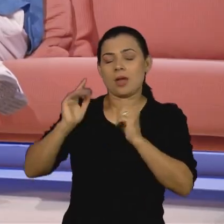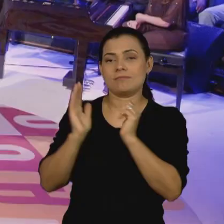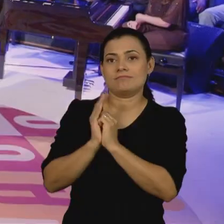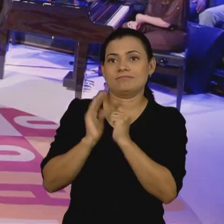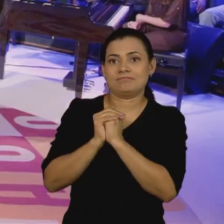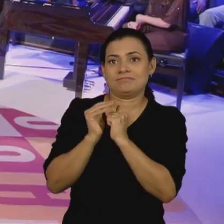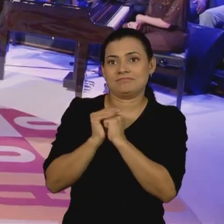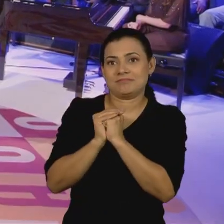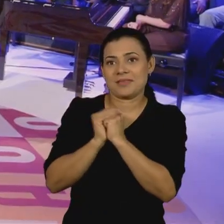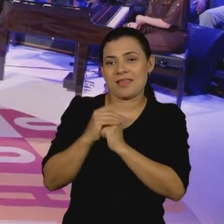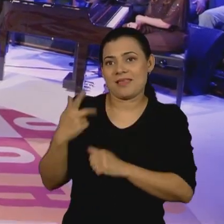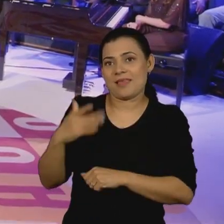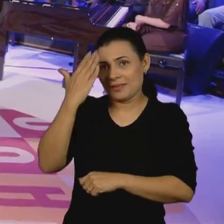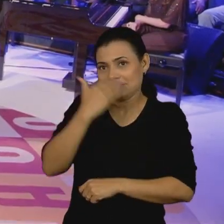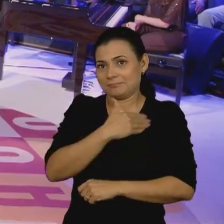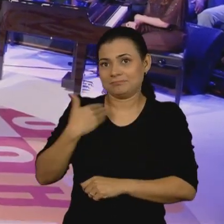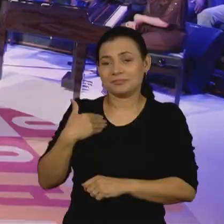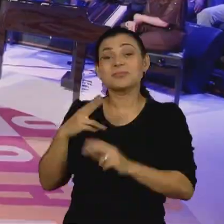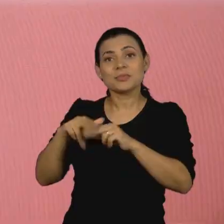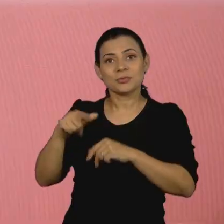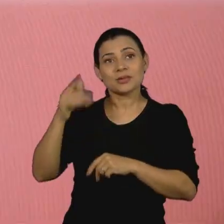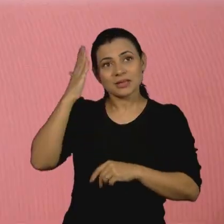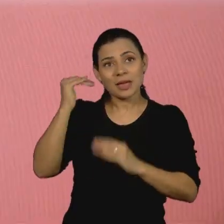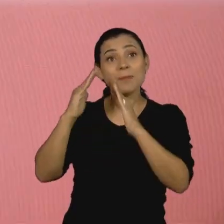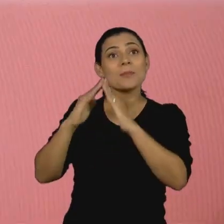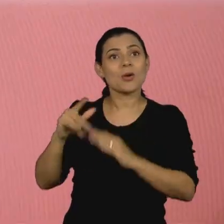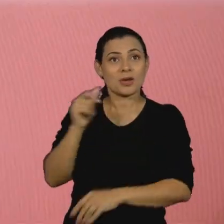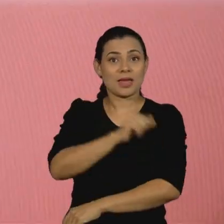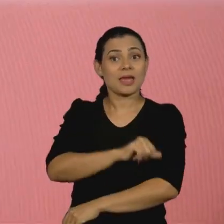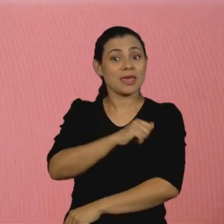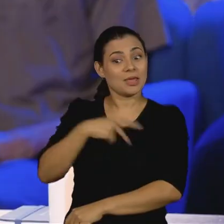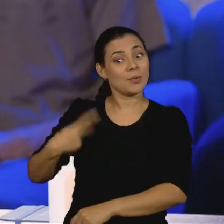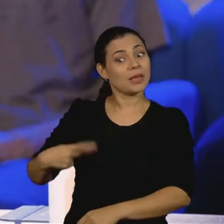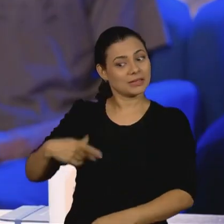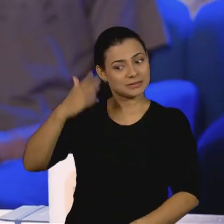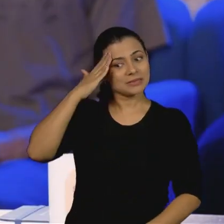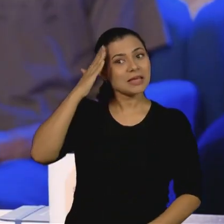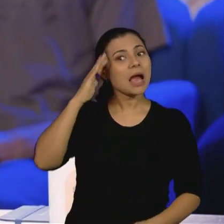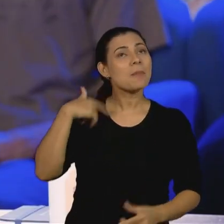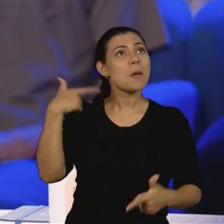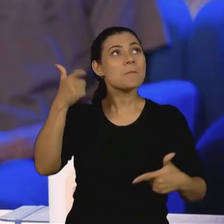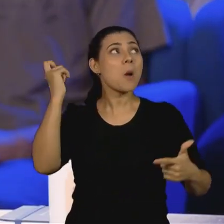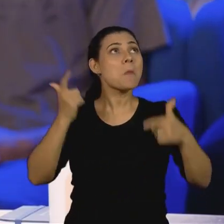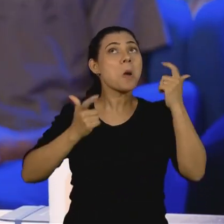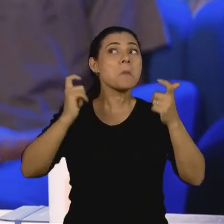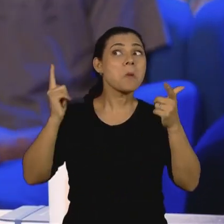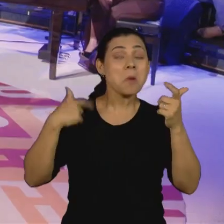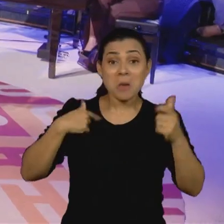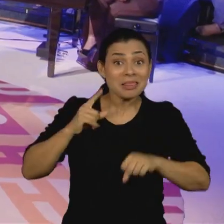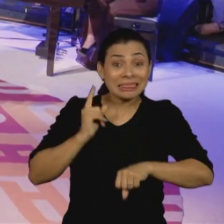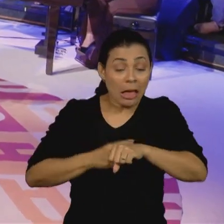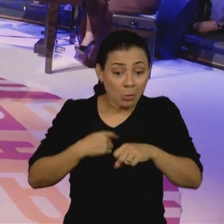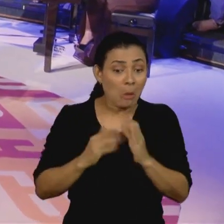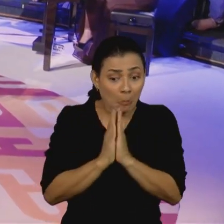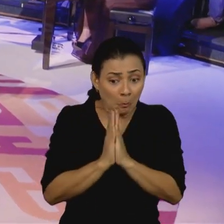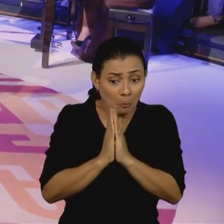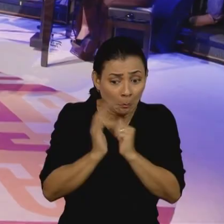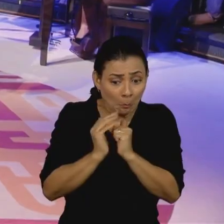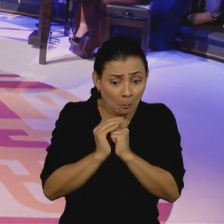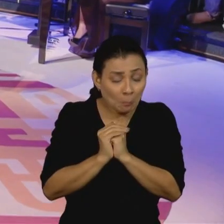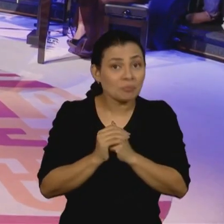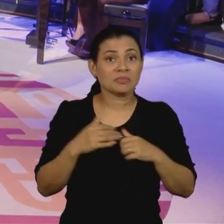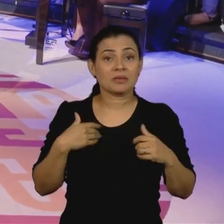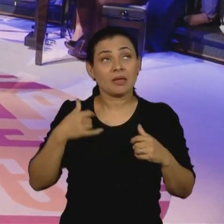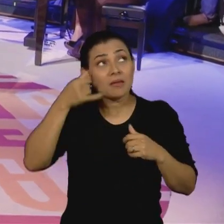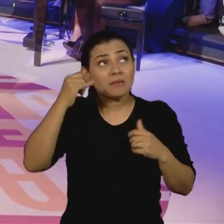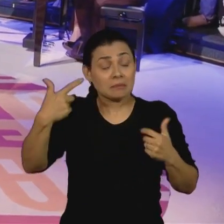Quem mora no Rio sabe. Quem mora no Rio sabe. Começa aquele tiroteio, tomara que não sobre para